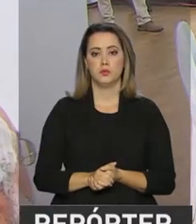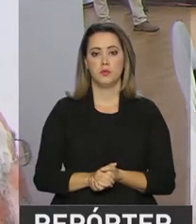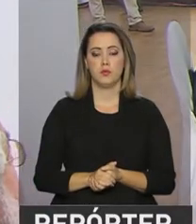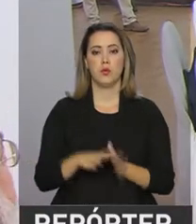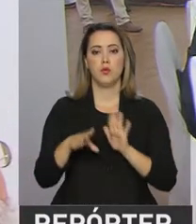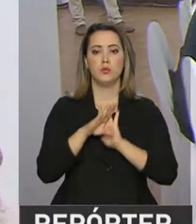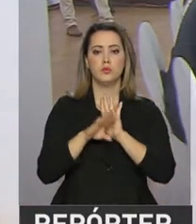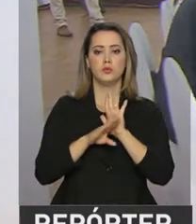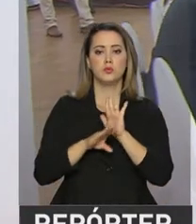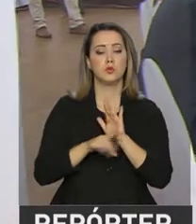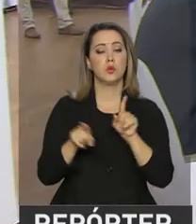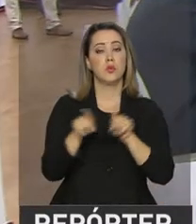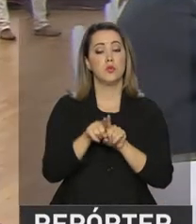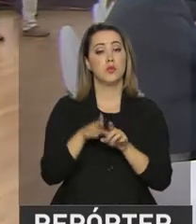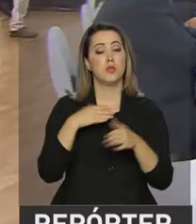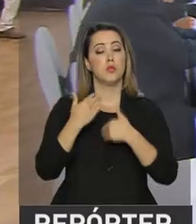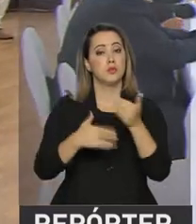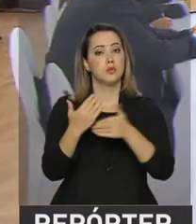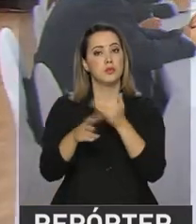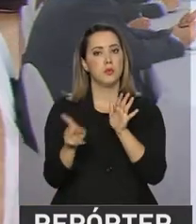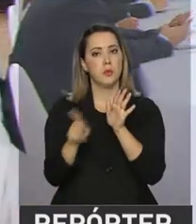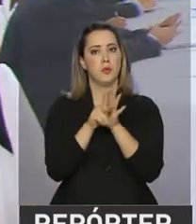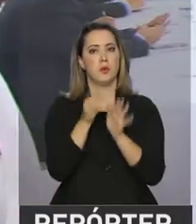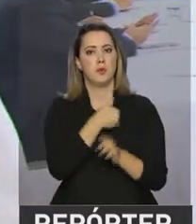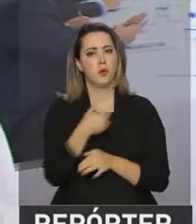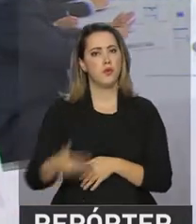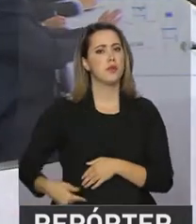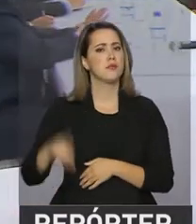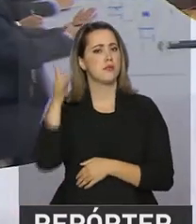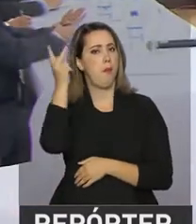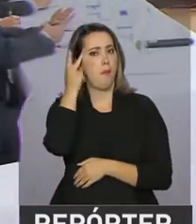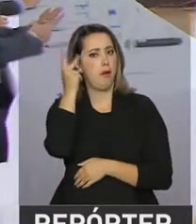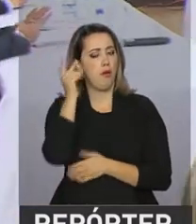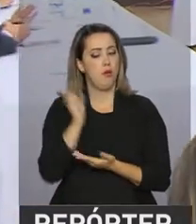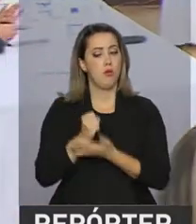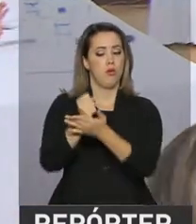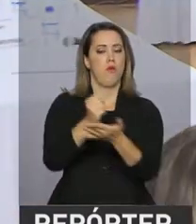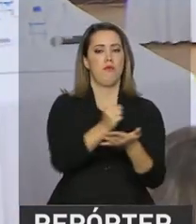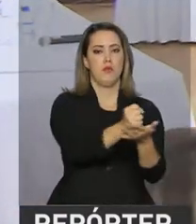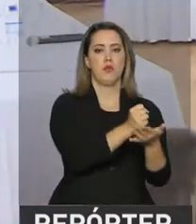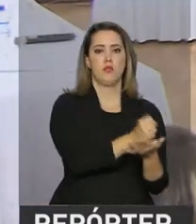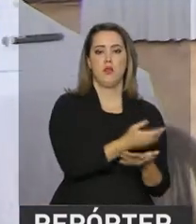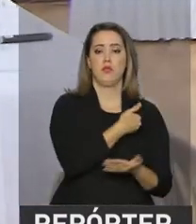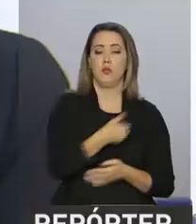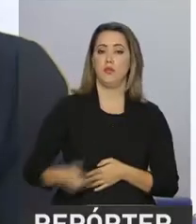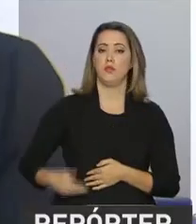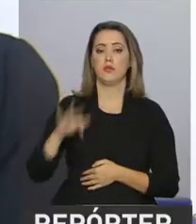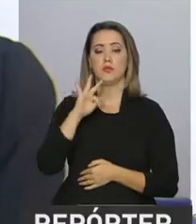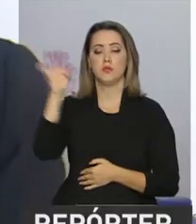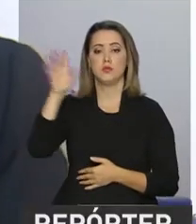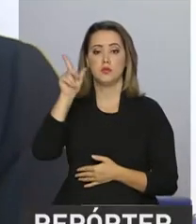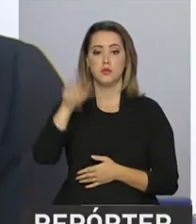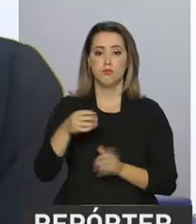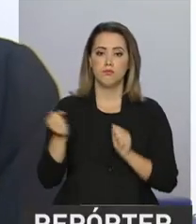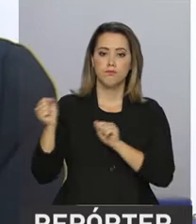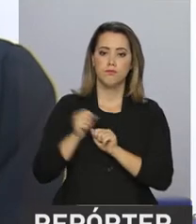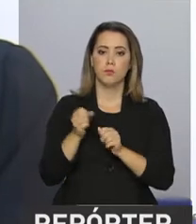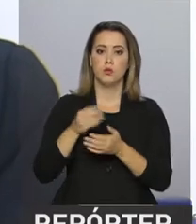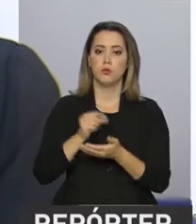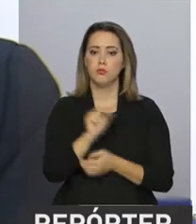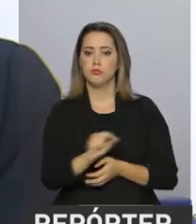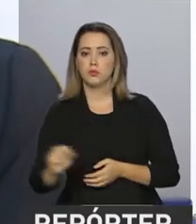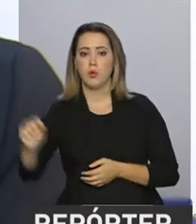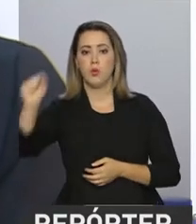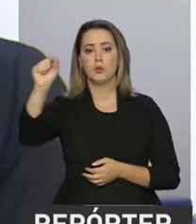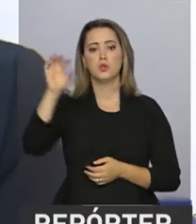s coates foi desenvolvido pelo governo de são paulo e disponibilizado ao governo federal que vai repassar aos outros